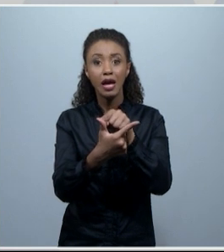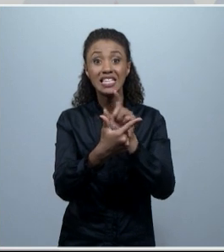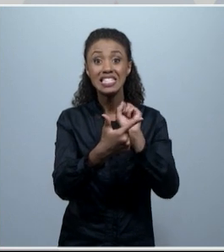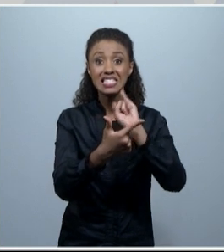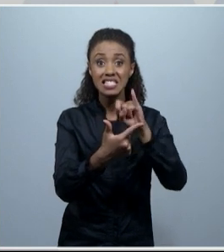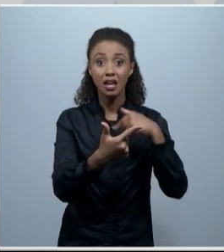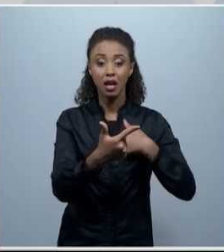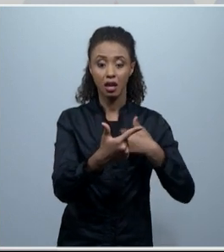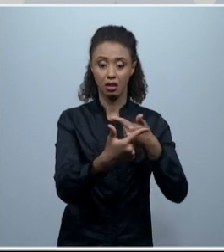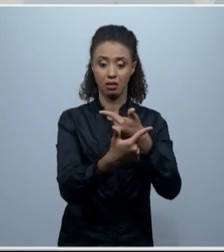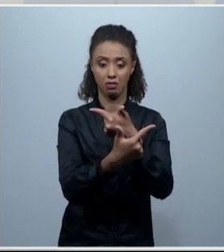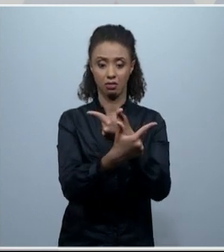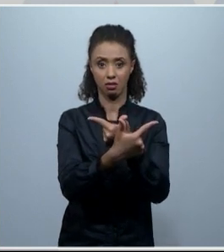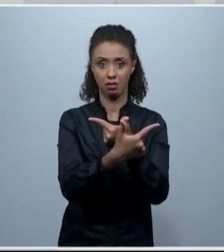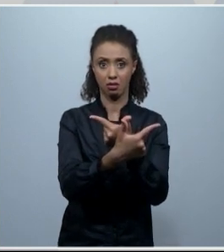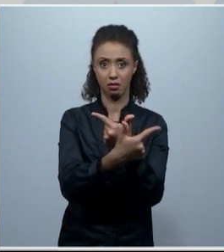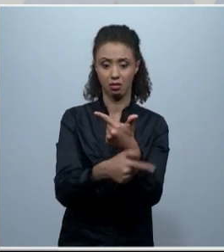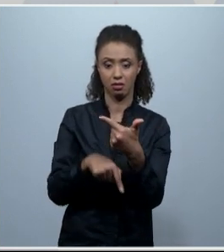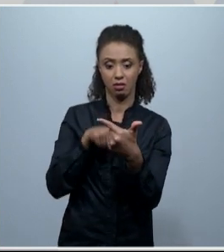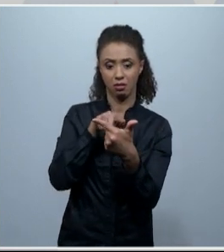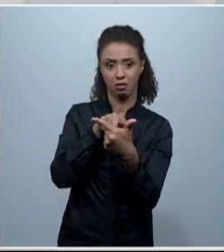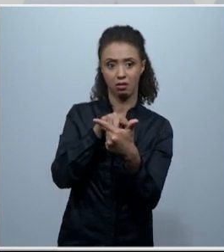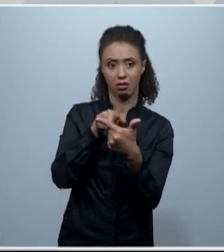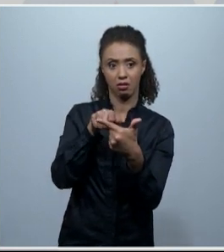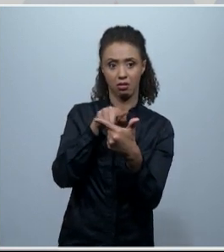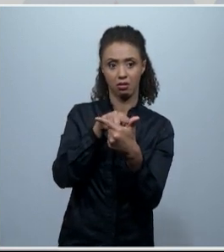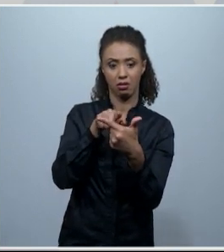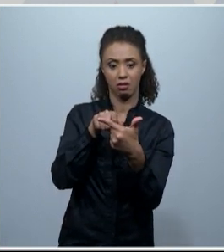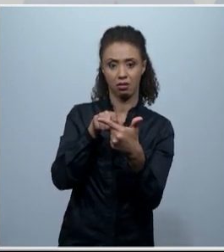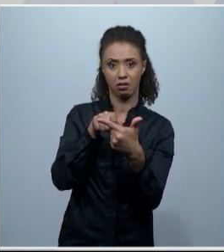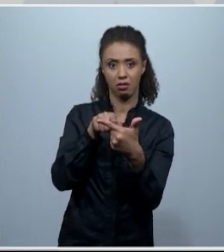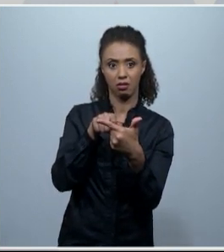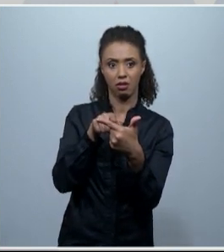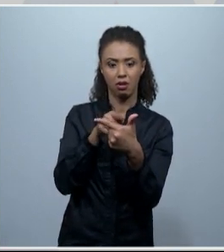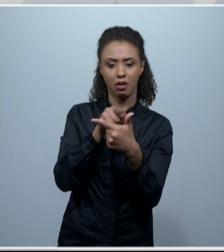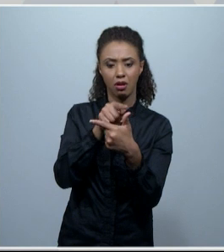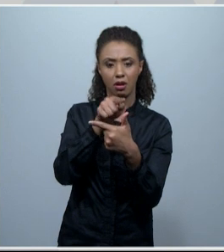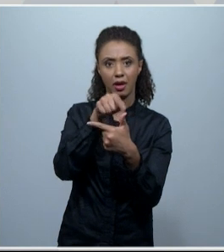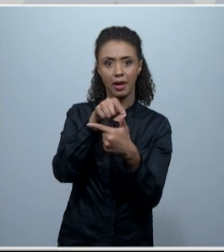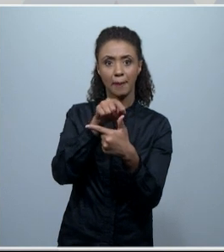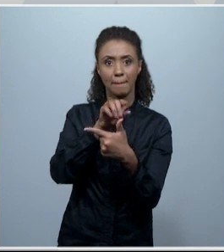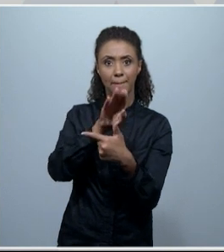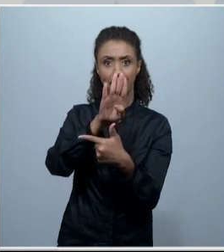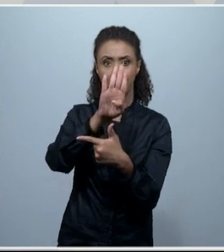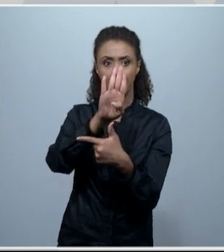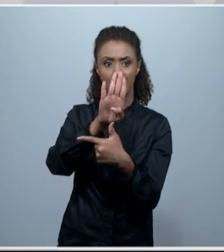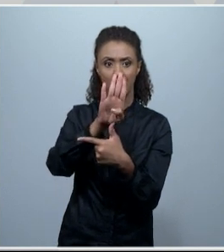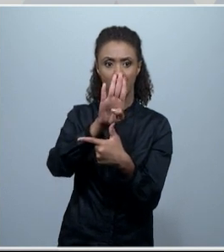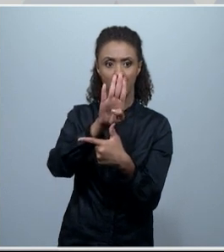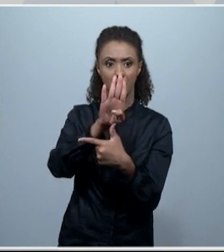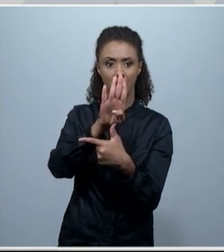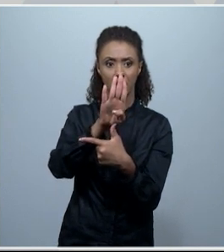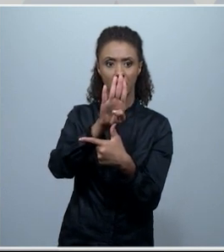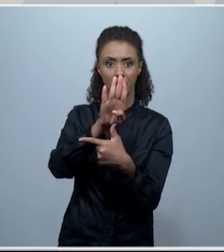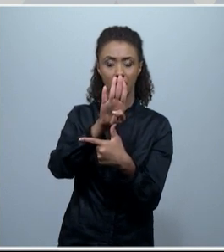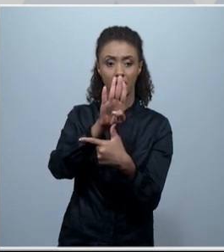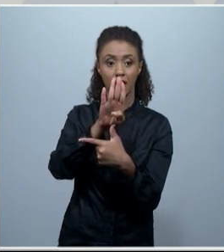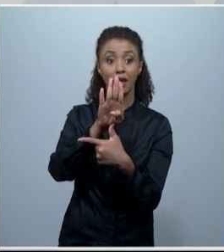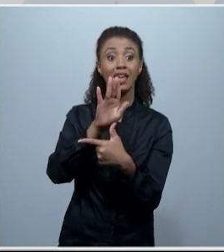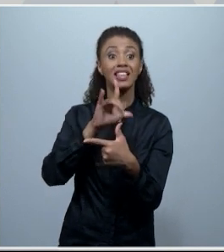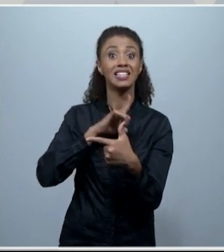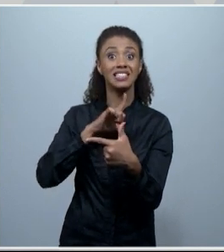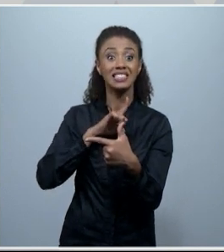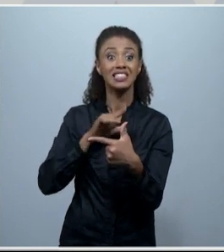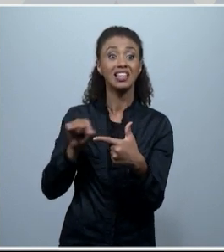reta que começa no vértice p do triângulo abc e é ortogonal ao